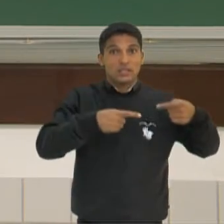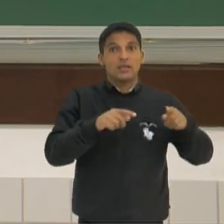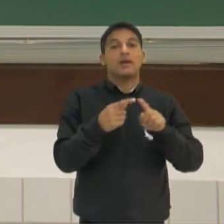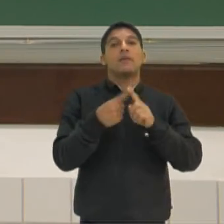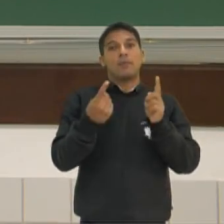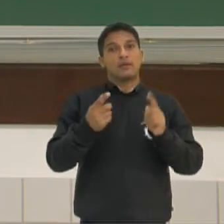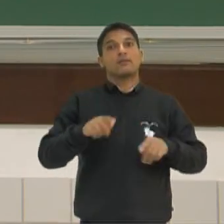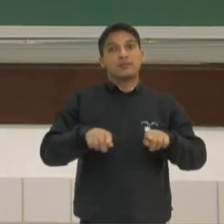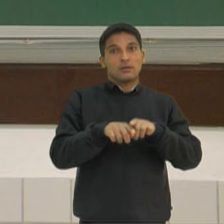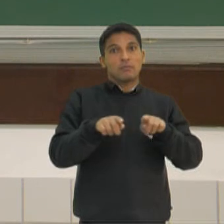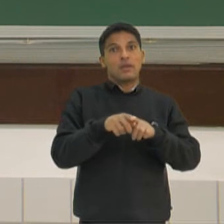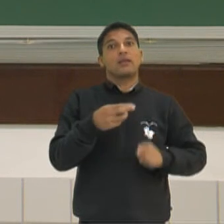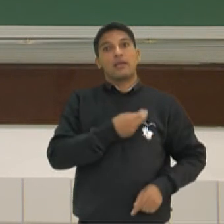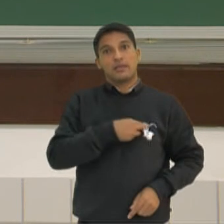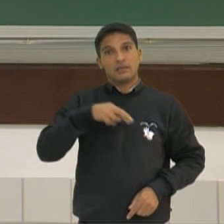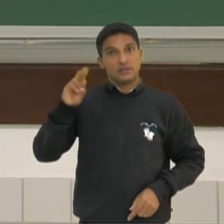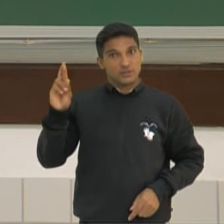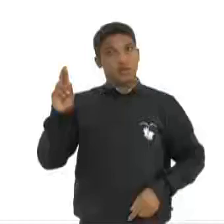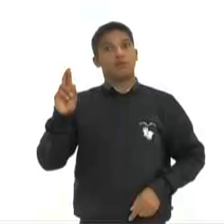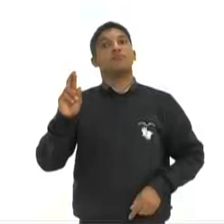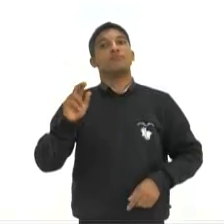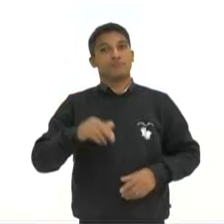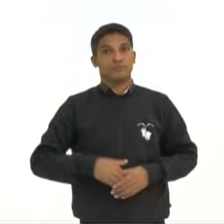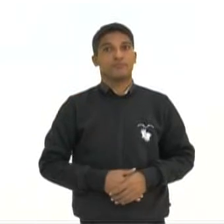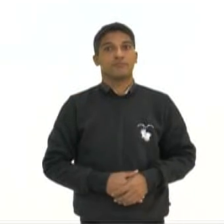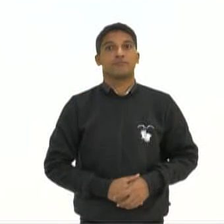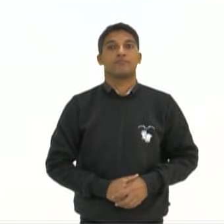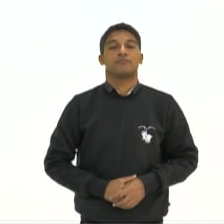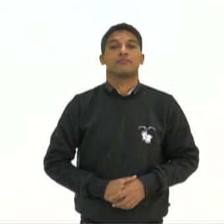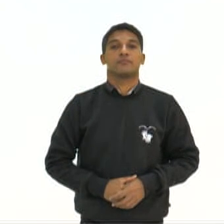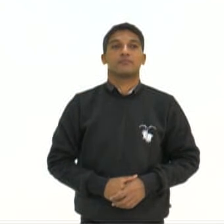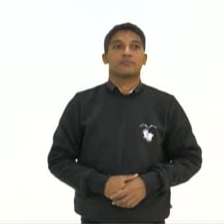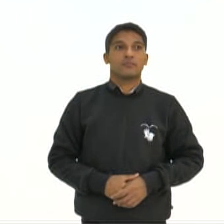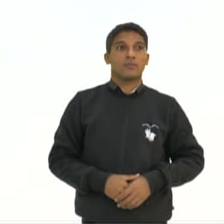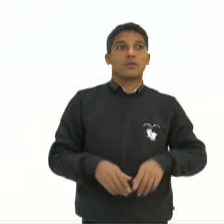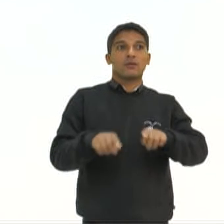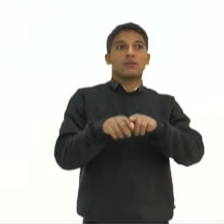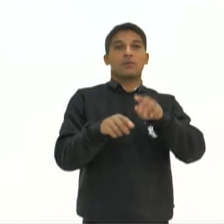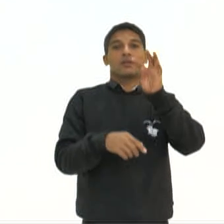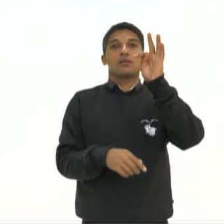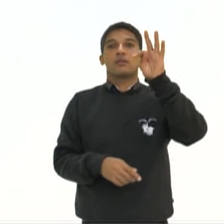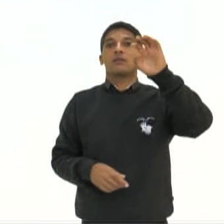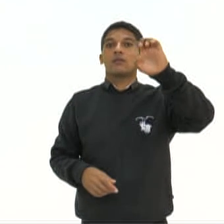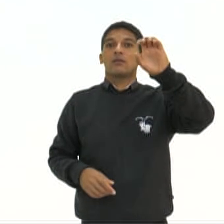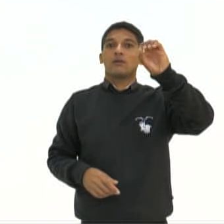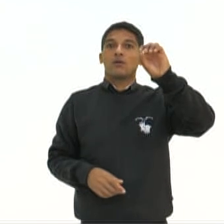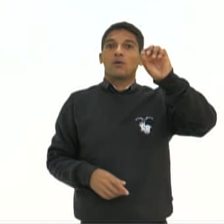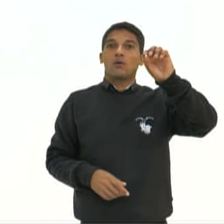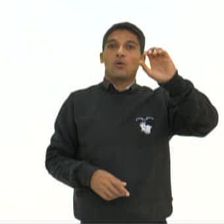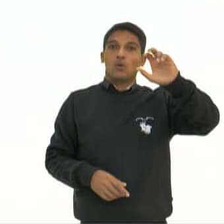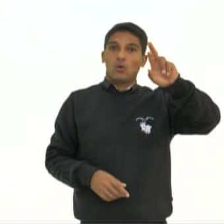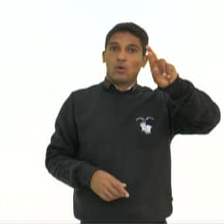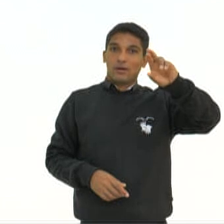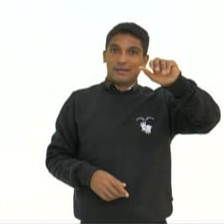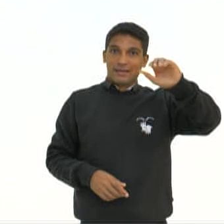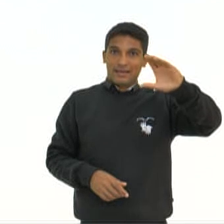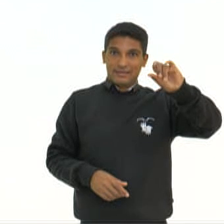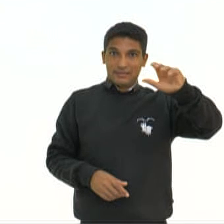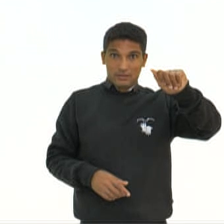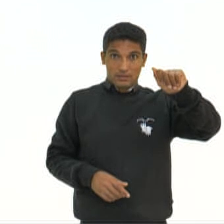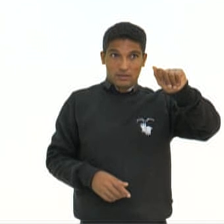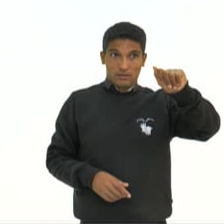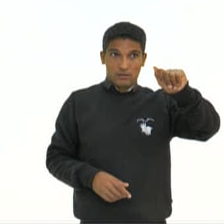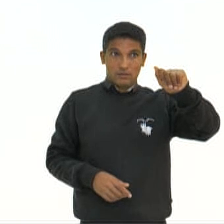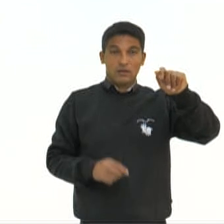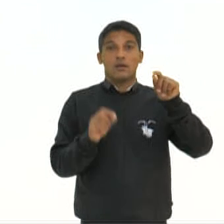religiosa. Nós vimos que essa teocracia islâmica ela vai acabar gerando um jihad, né? Ou seja, um esforço